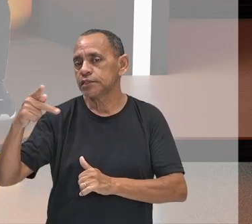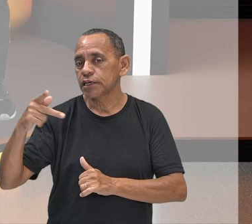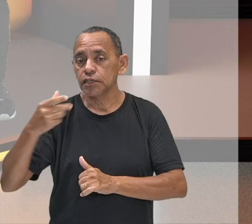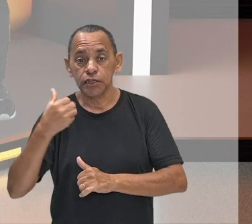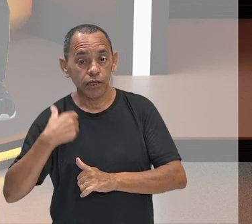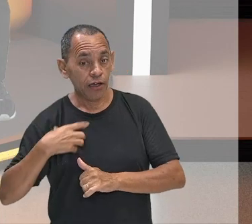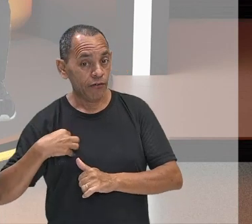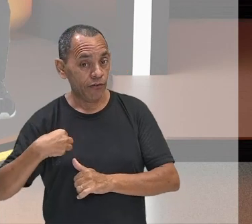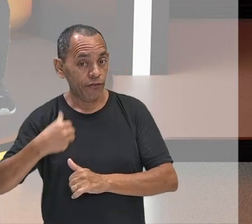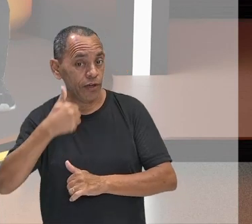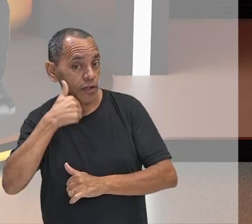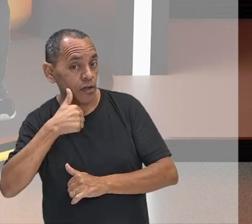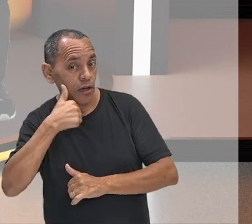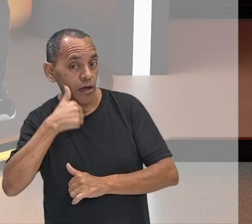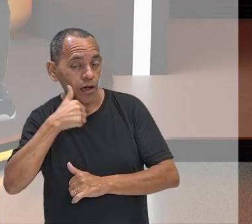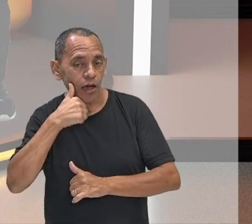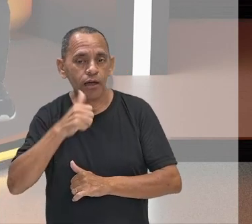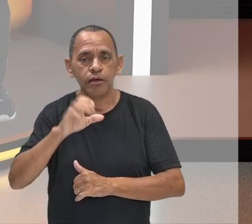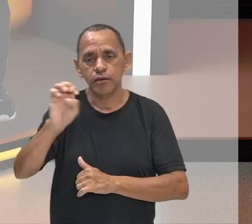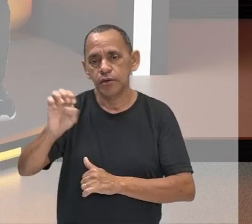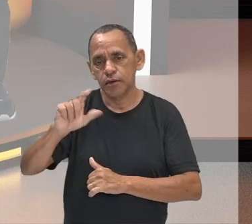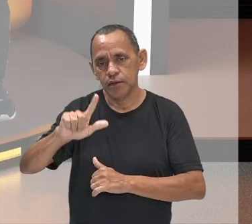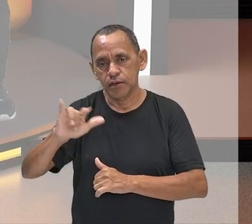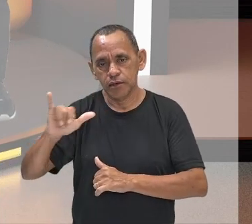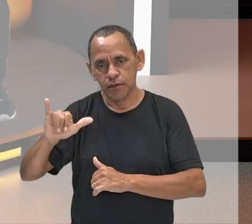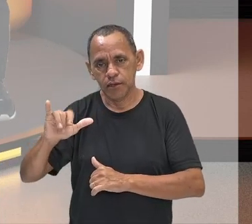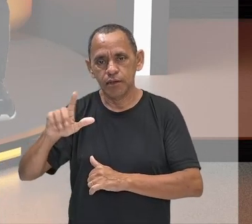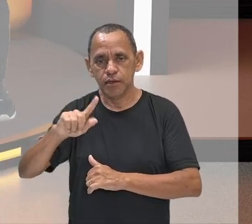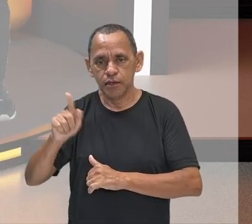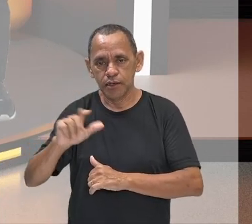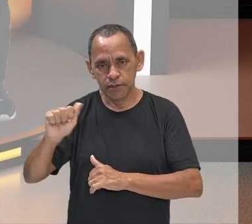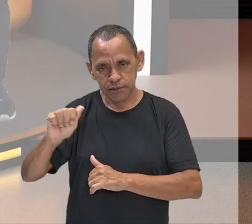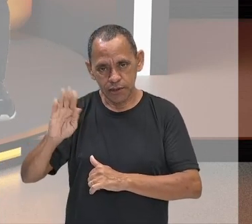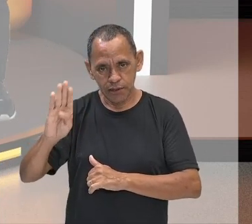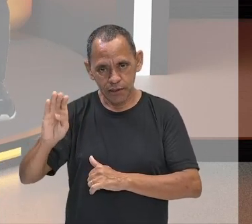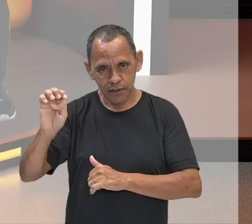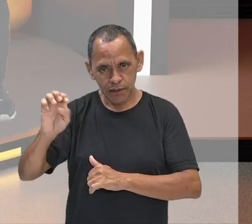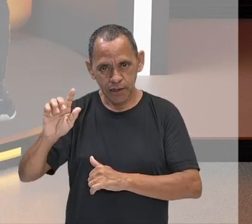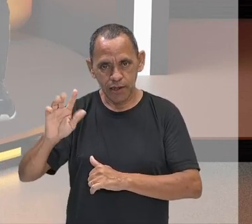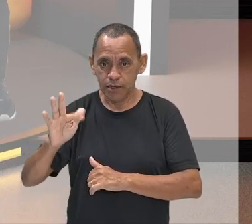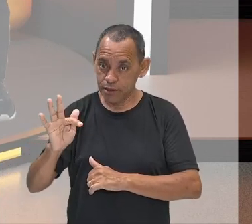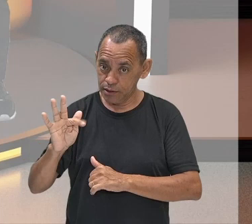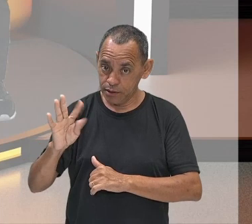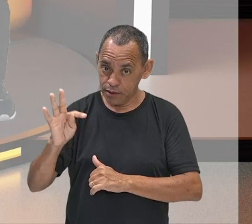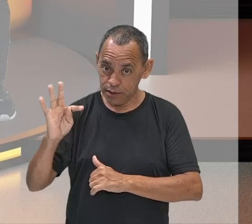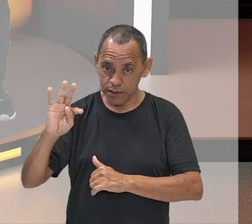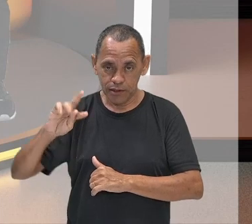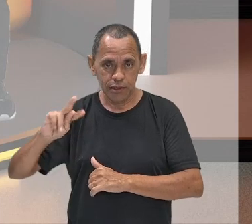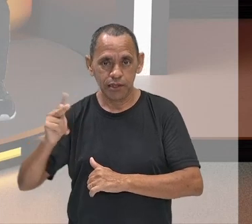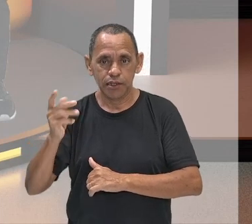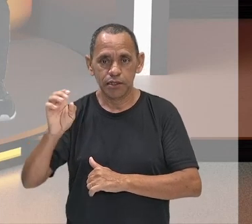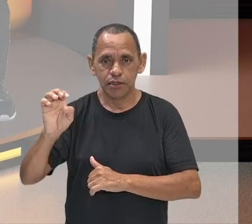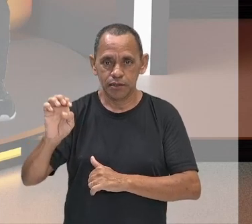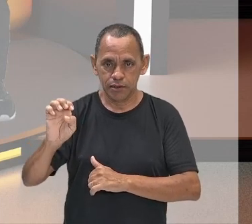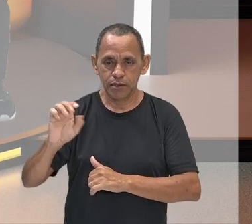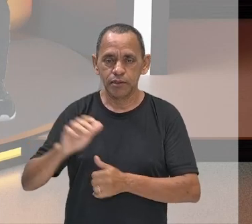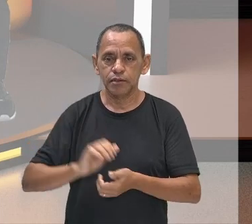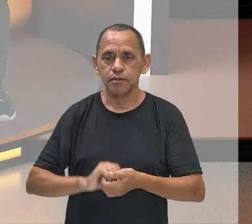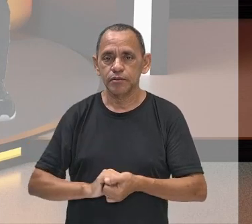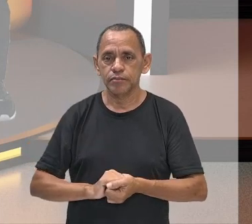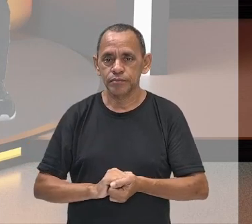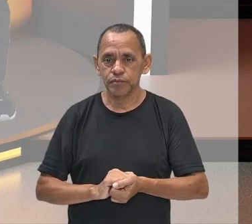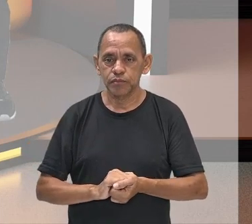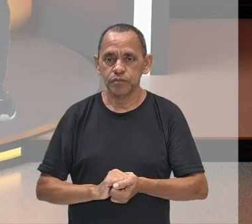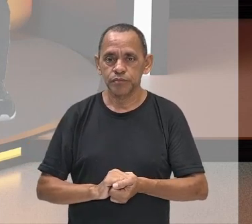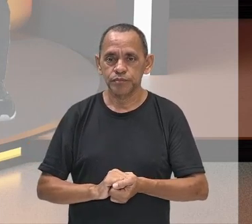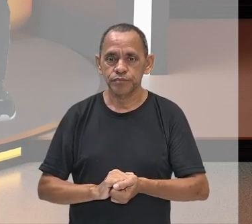Elizabeth I, a rainha virgem, muito famosa e muito célebre, uma das mais famosas, por assim